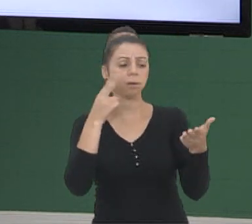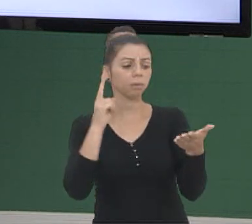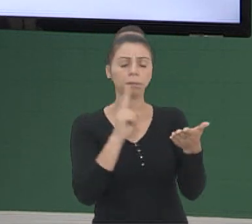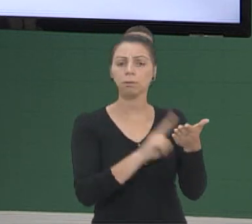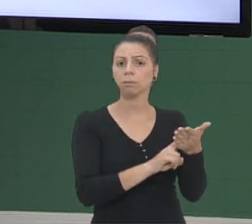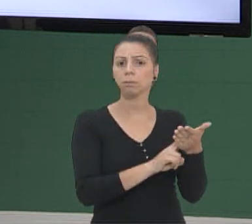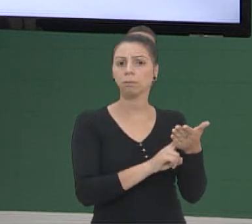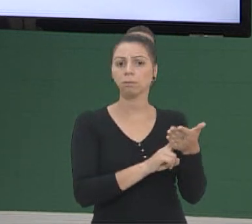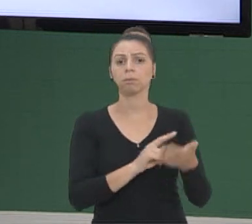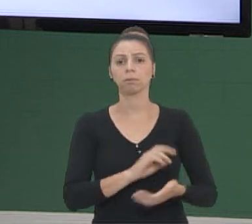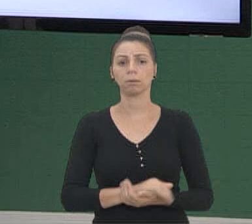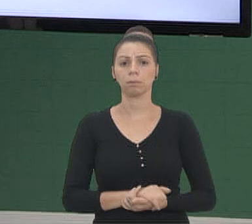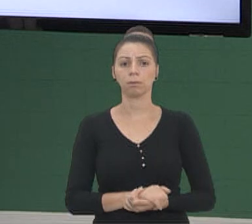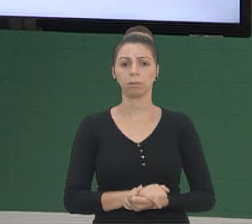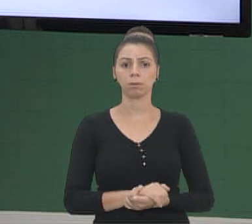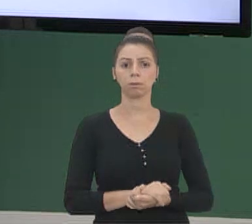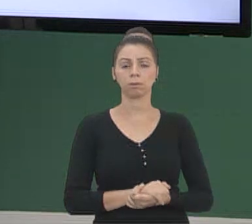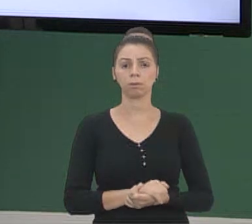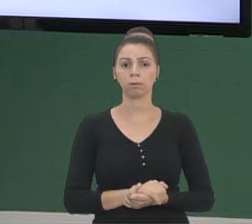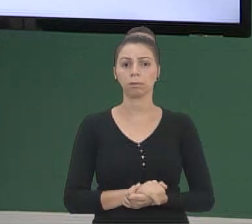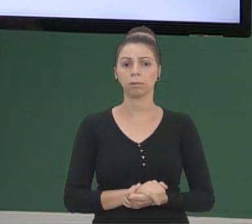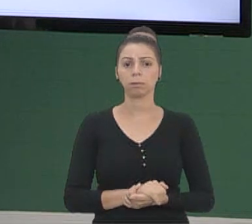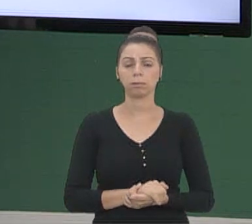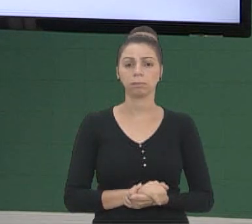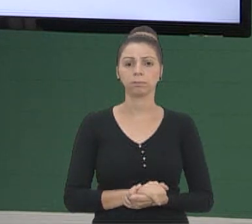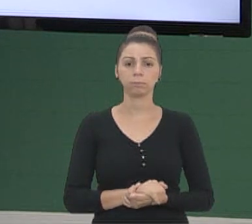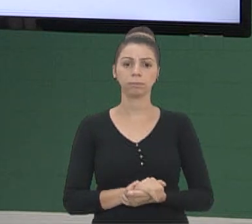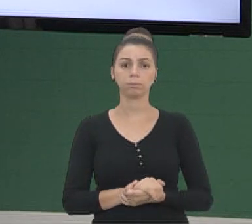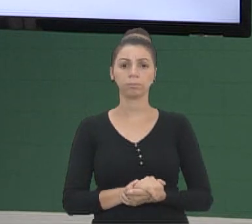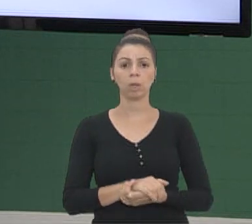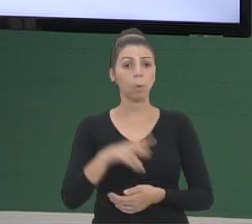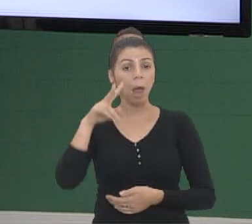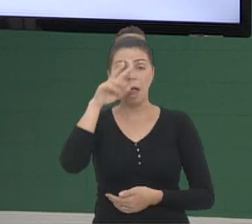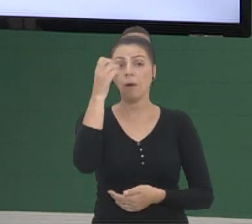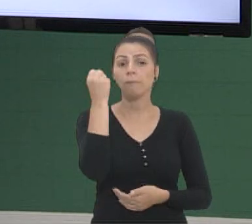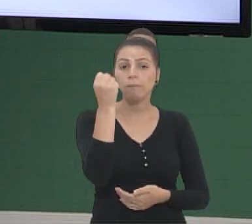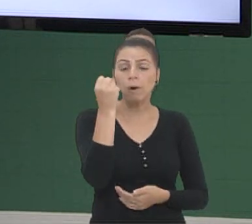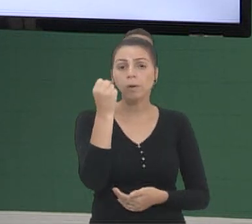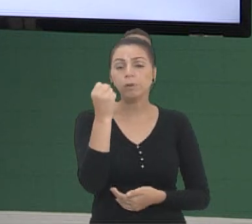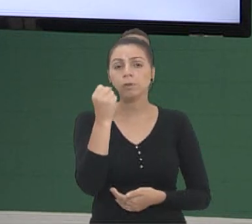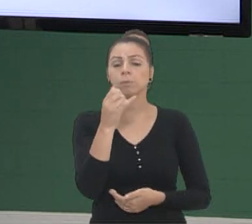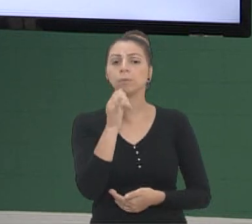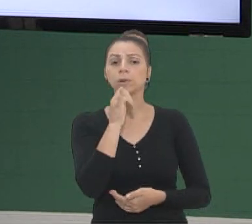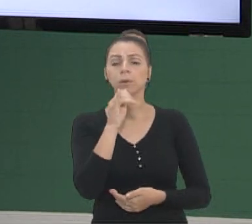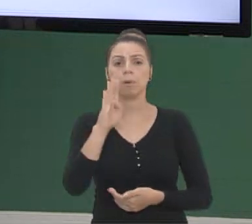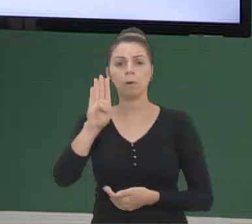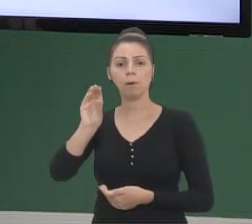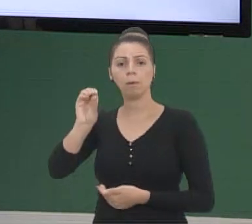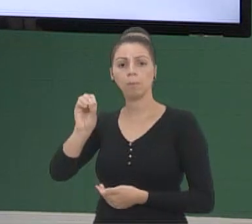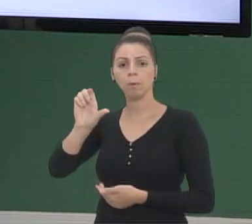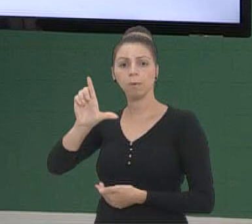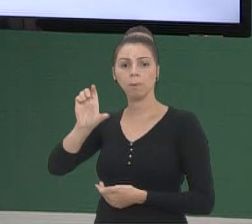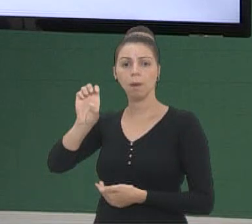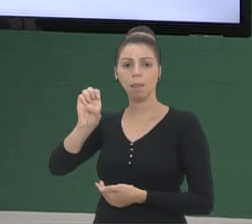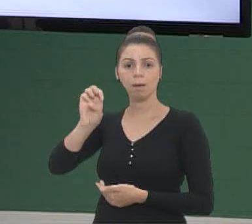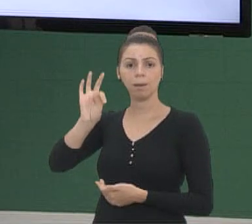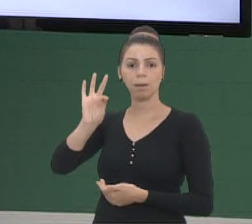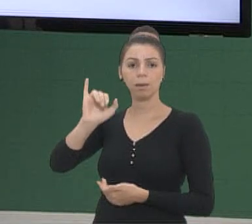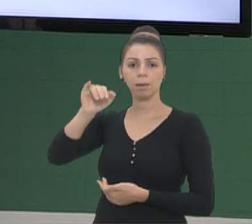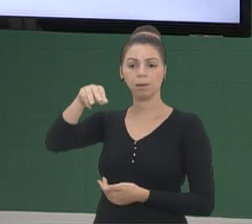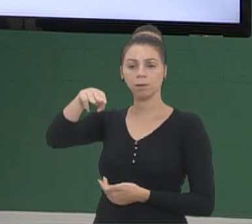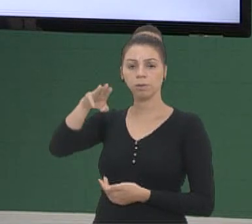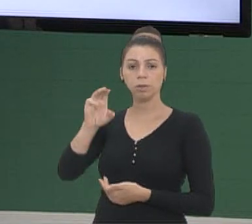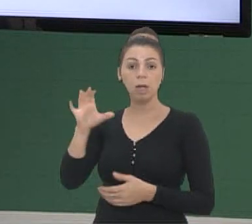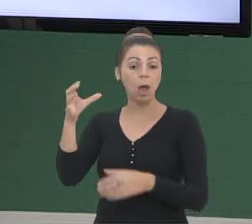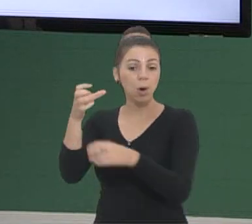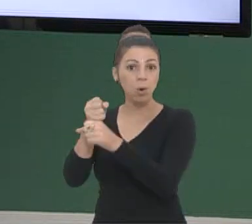As temáticas, né? O que é predominante, por exemplo, no gênero boletim, né? Aí são as notas, que devem ser